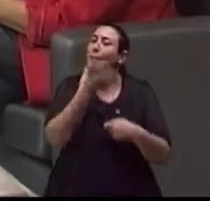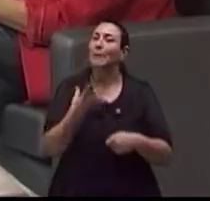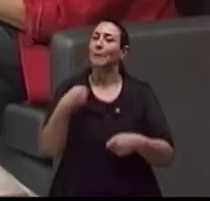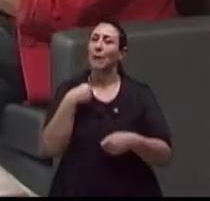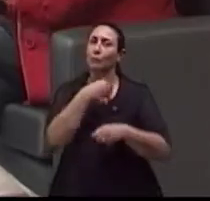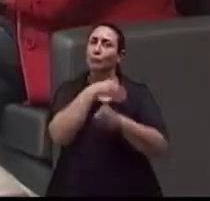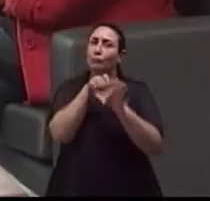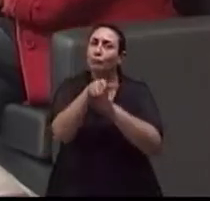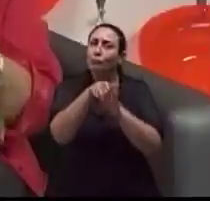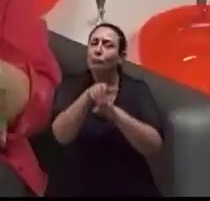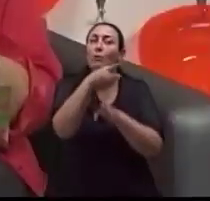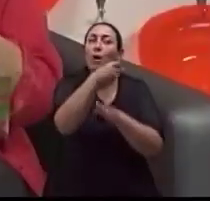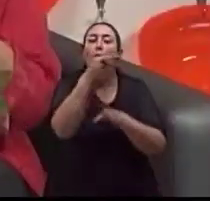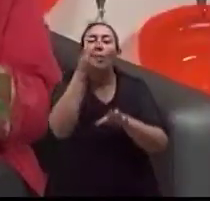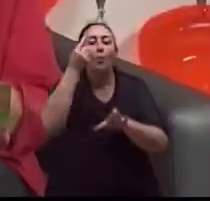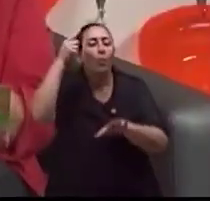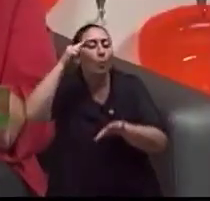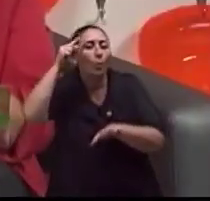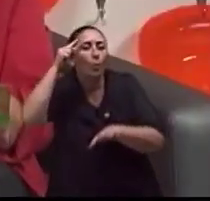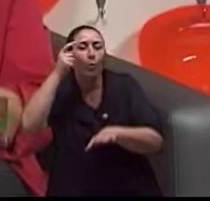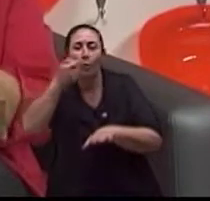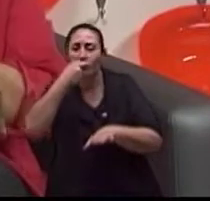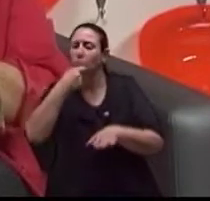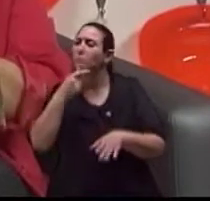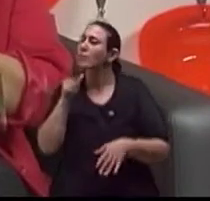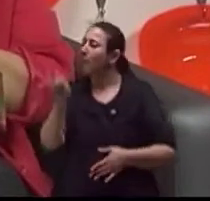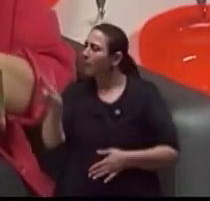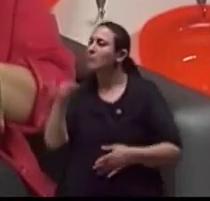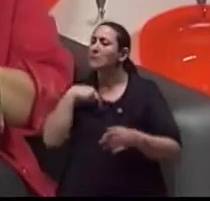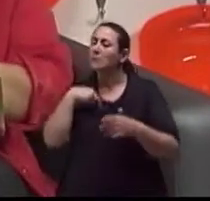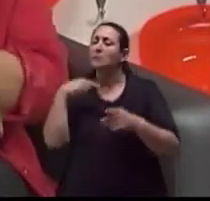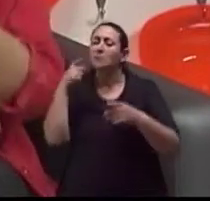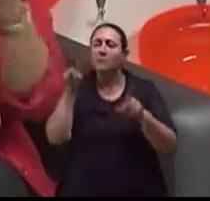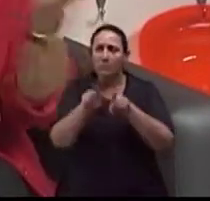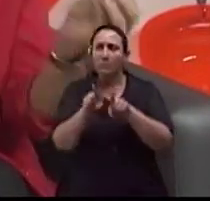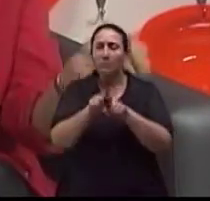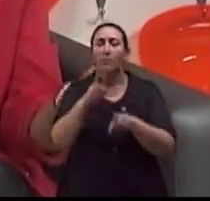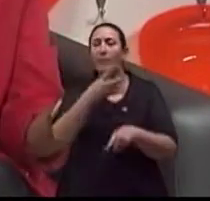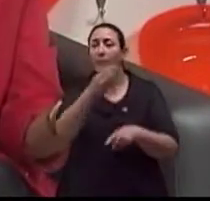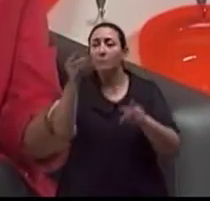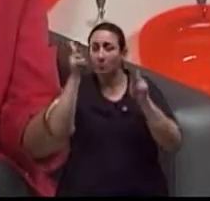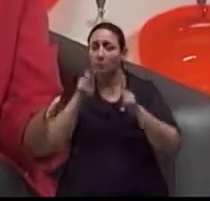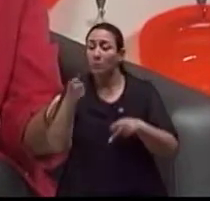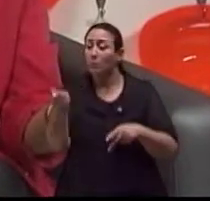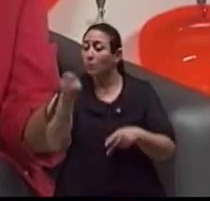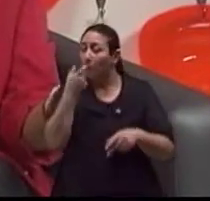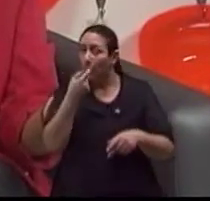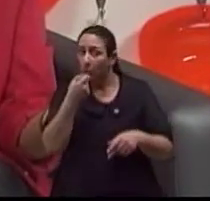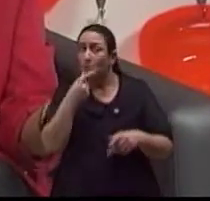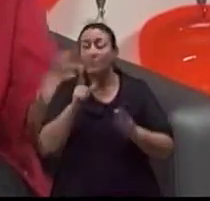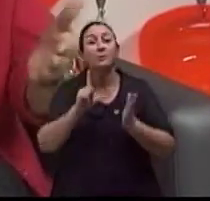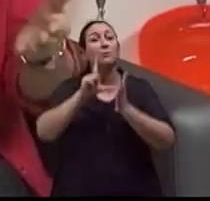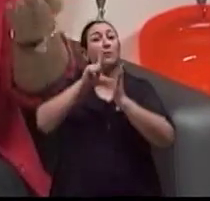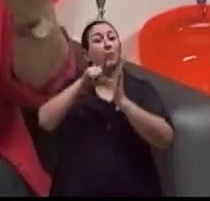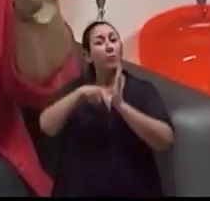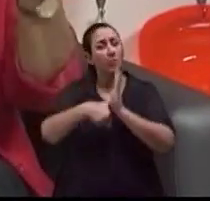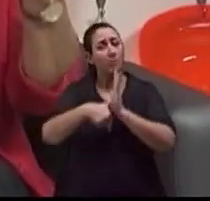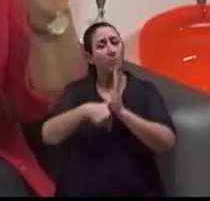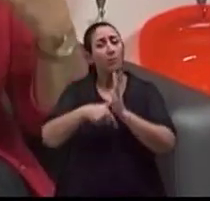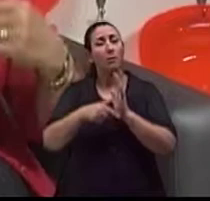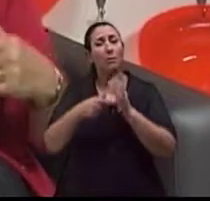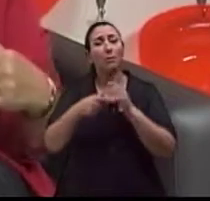orientado por um médico também e me diga o seguinte e já ouvi também falar em estoma por um tempo e depois